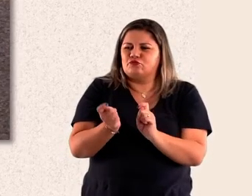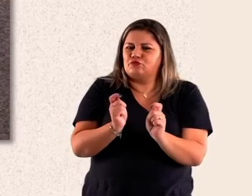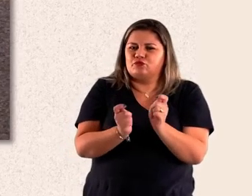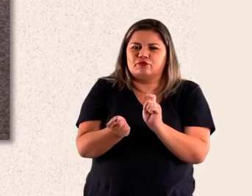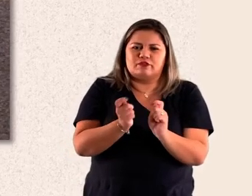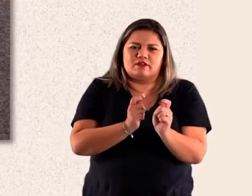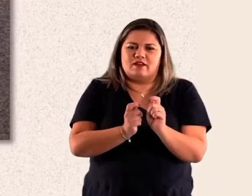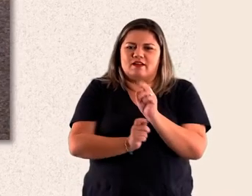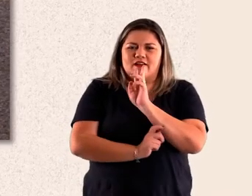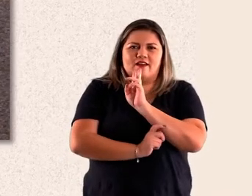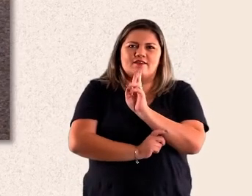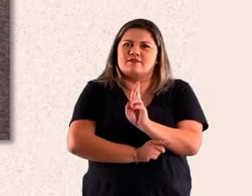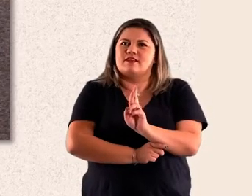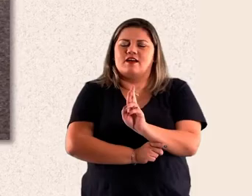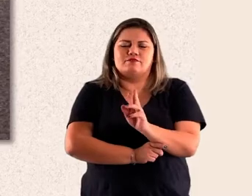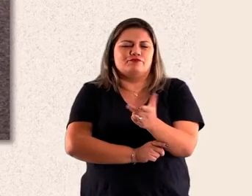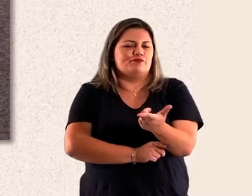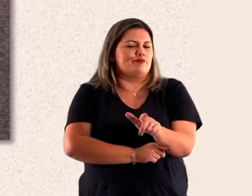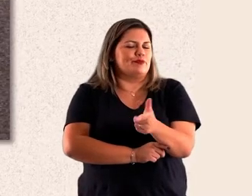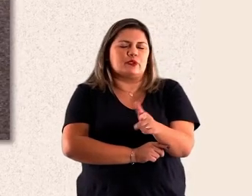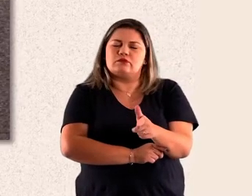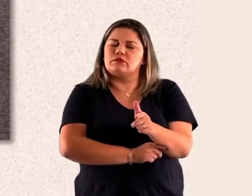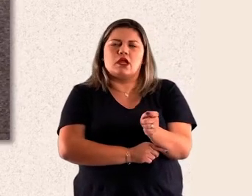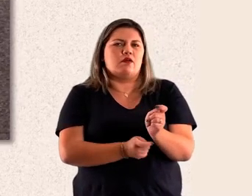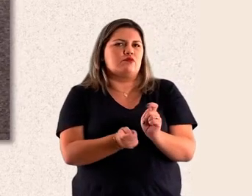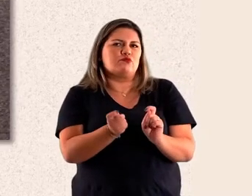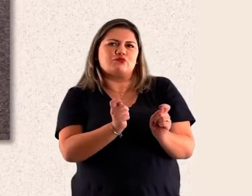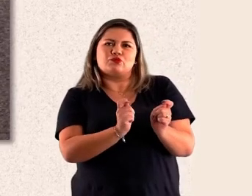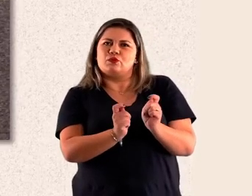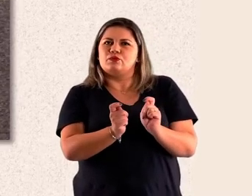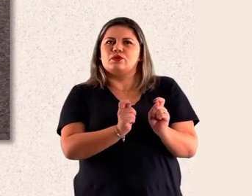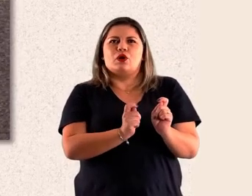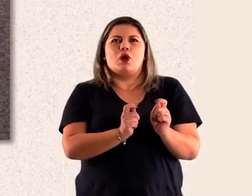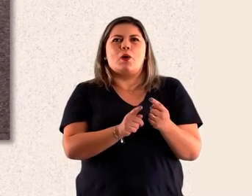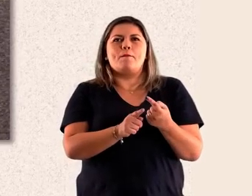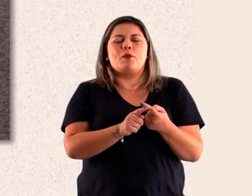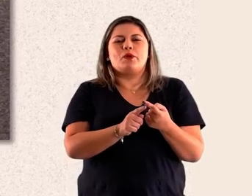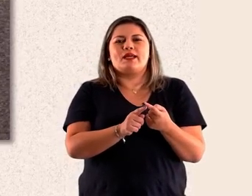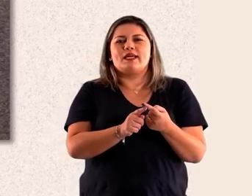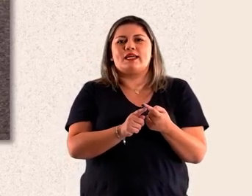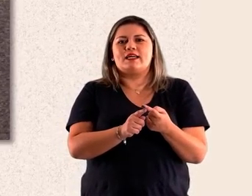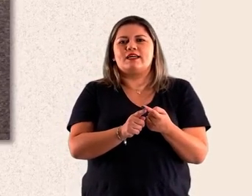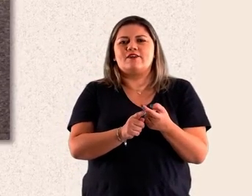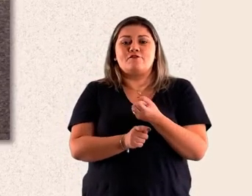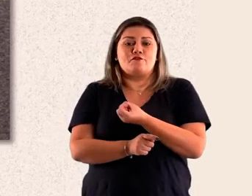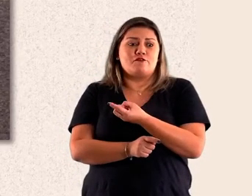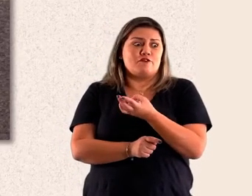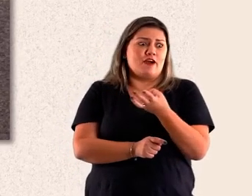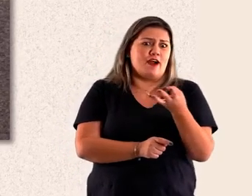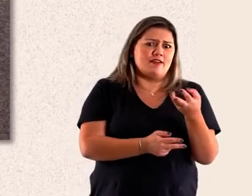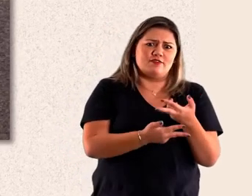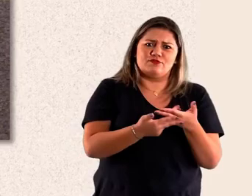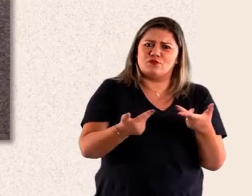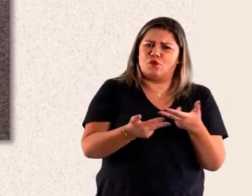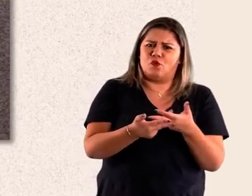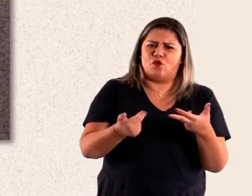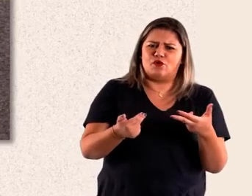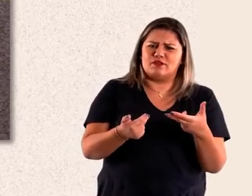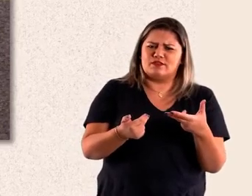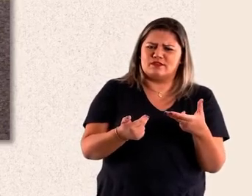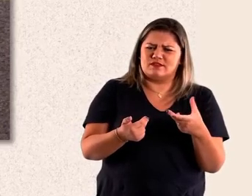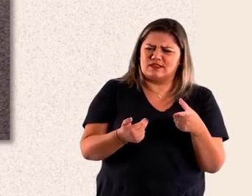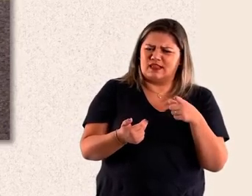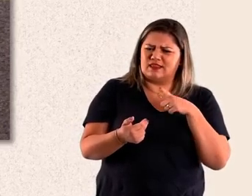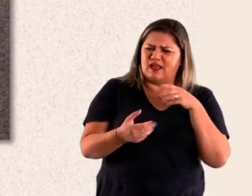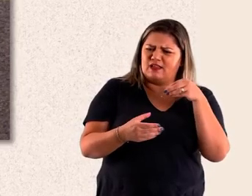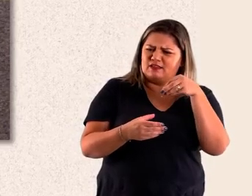resultado mas não temos o controle porque são muitas causas e circunstâncias que tem que ocorrer para que algo